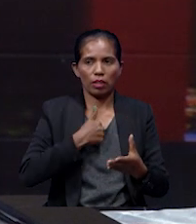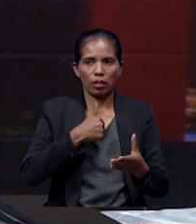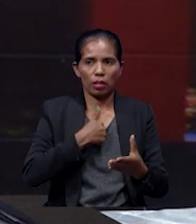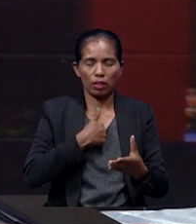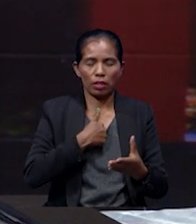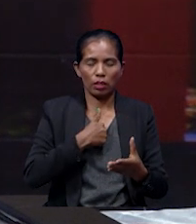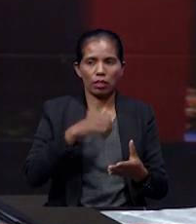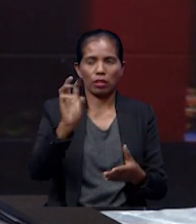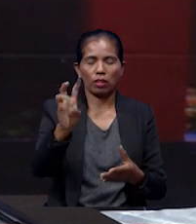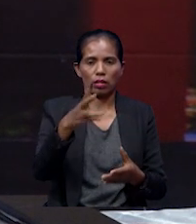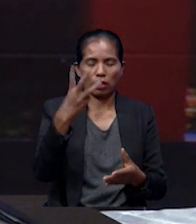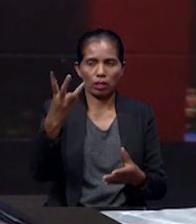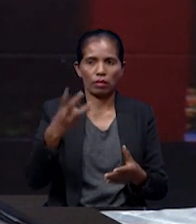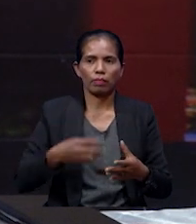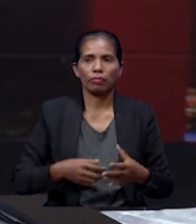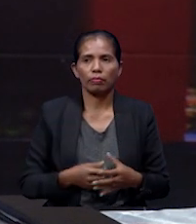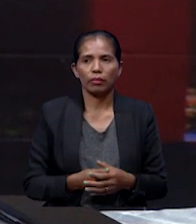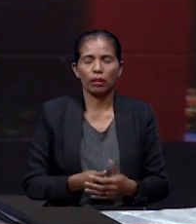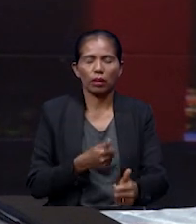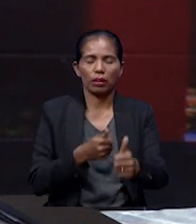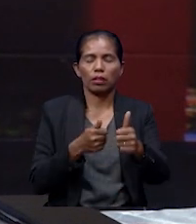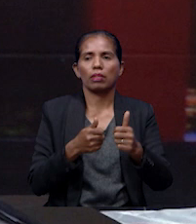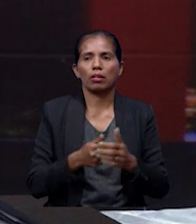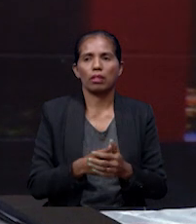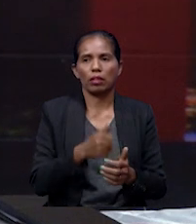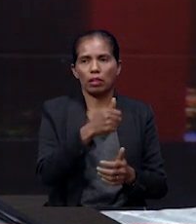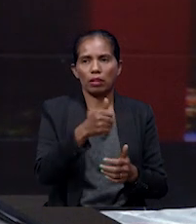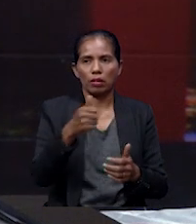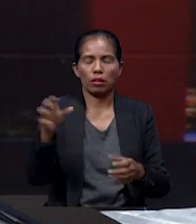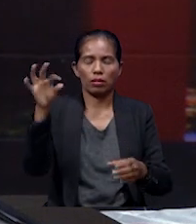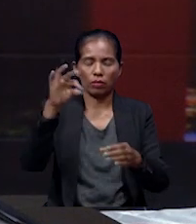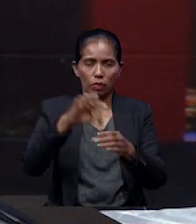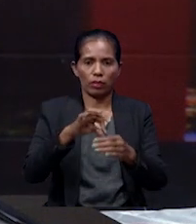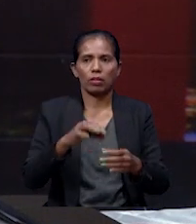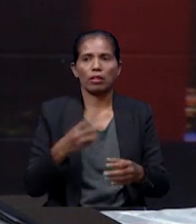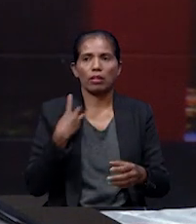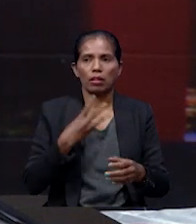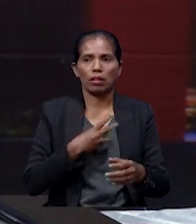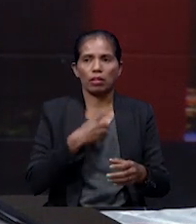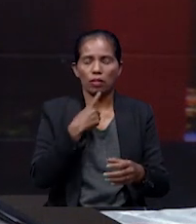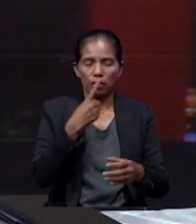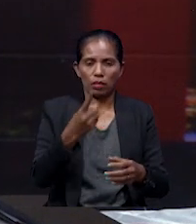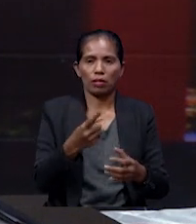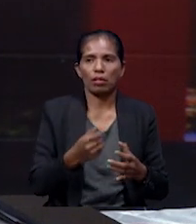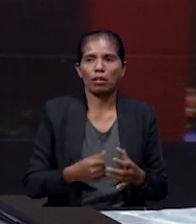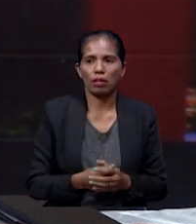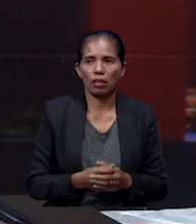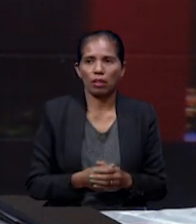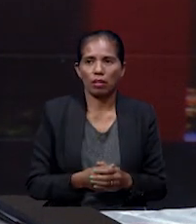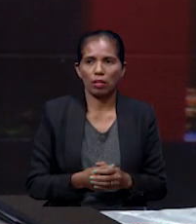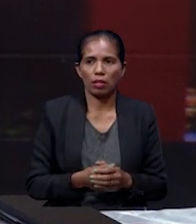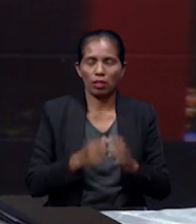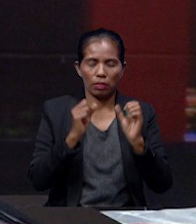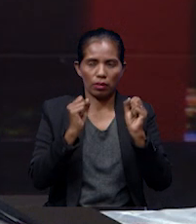Sanulo Racine, Tuir, e daí de que nenhum voto, né? E te confirma que está em embrece do